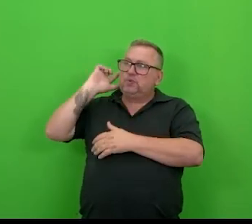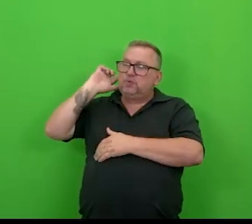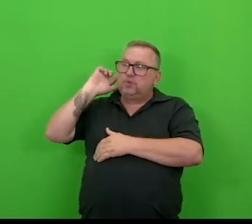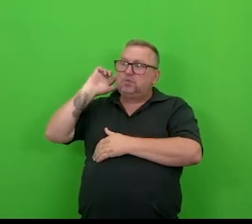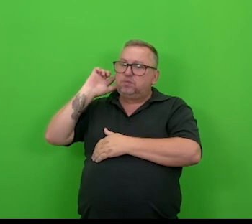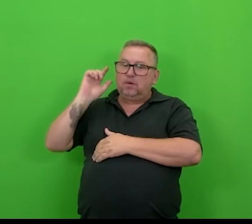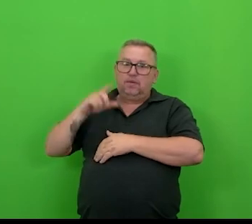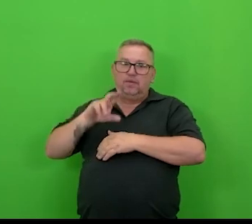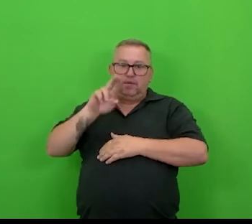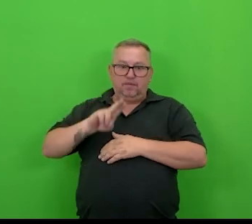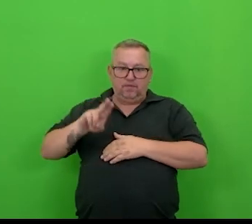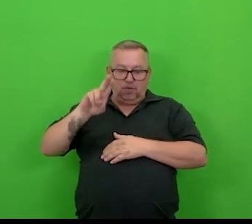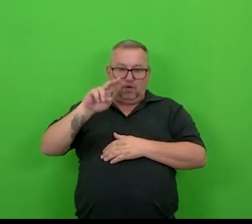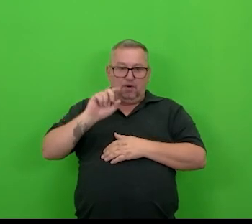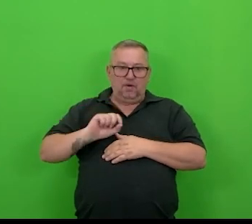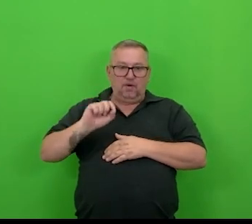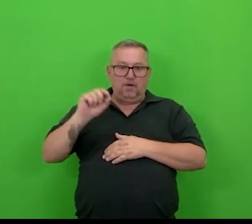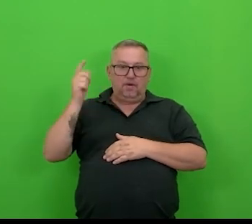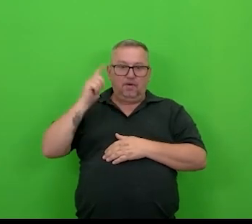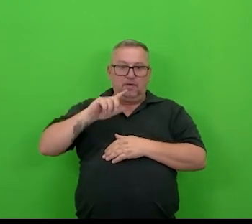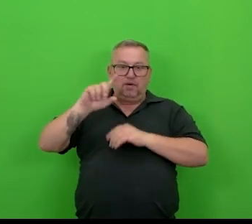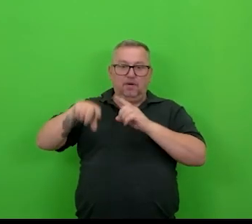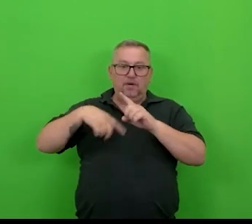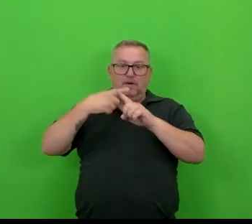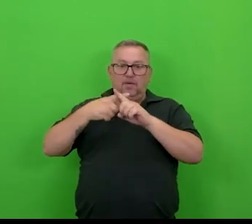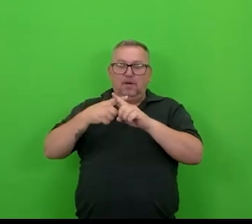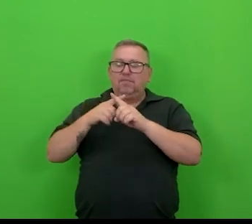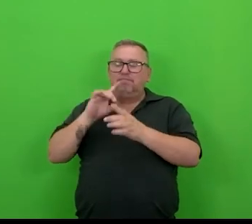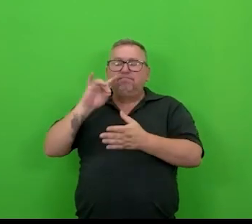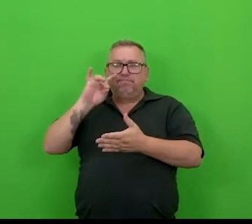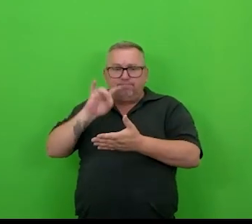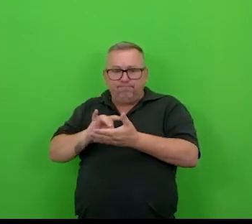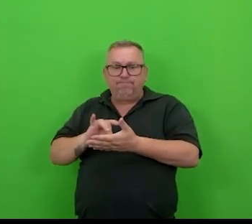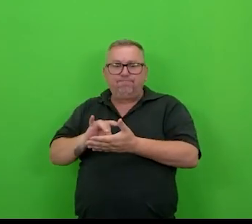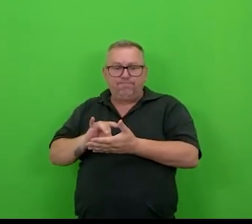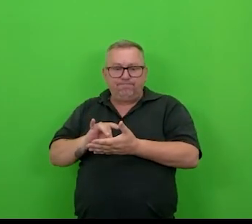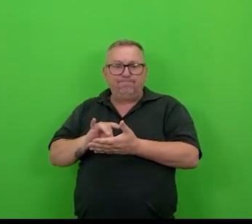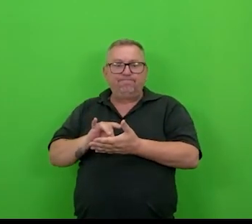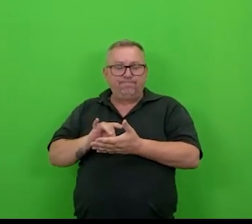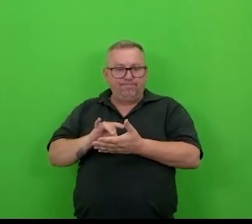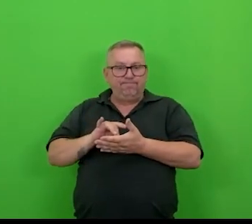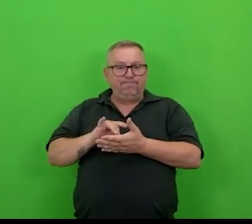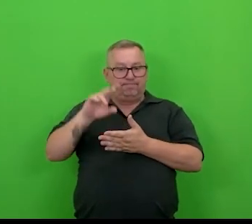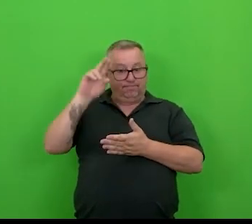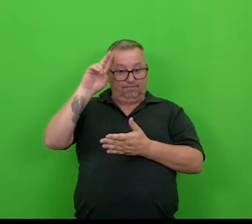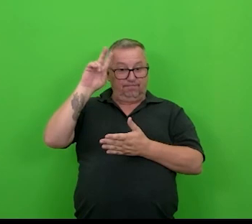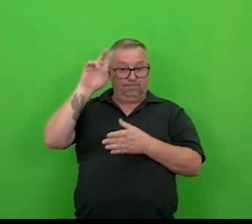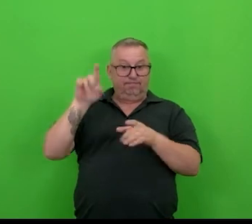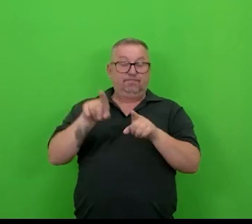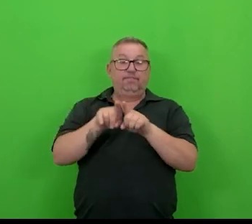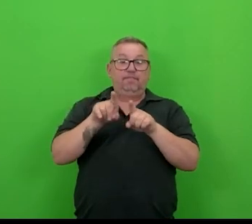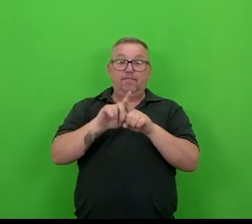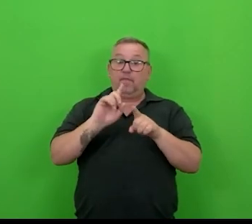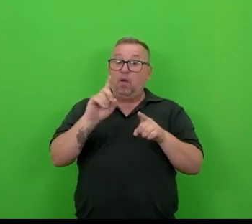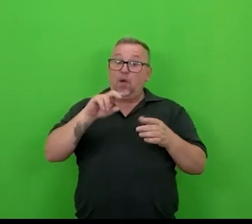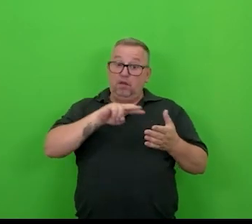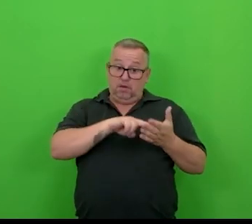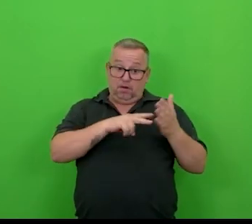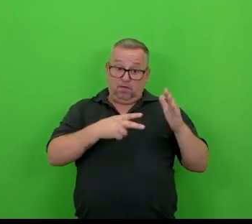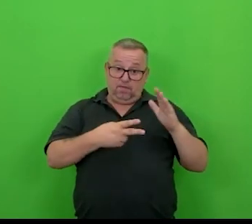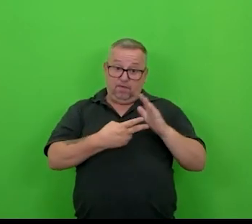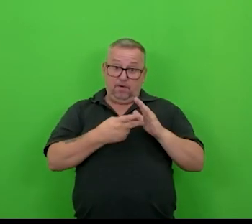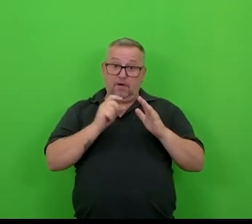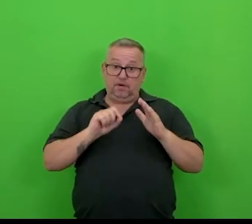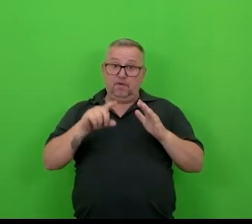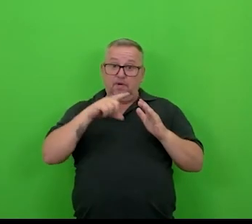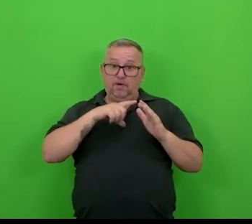consegue, vamos usar aqui uma expressão clássica, ser muito mais sincerão em relação às suas memórias. Isso não significa que